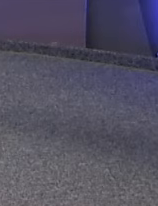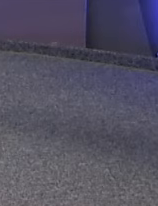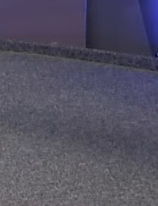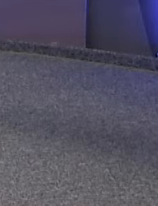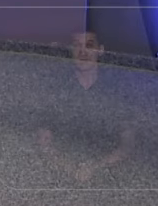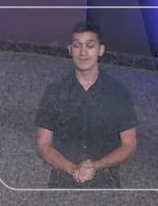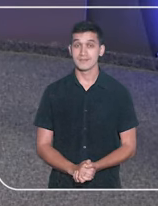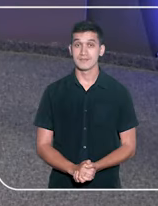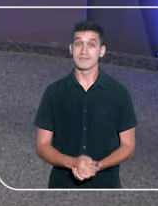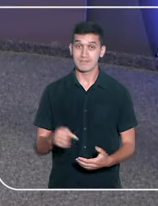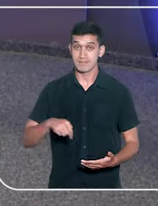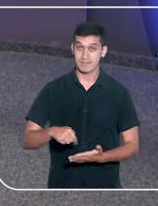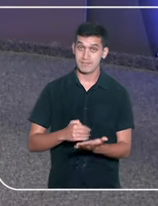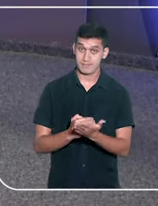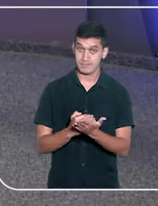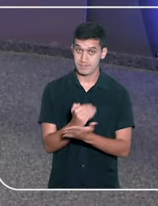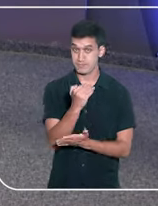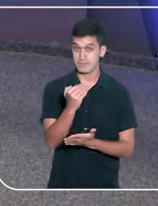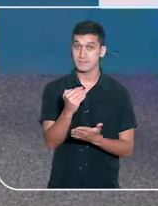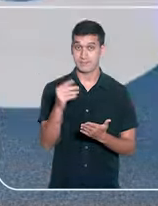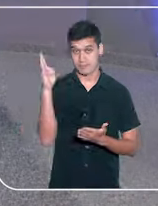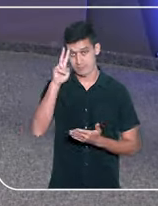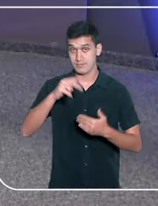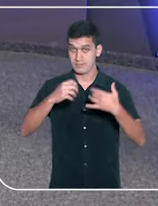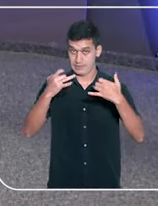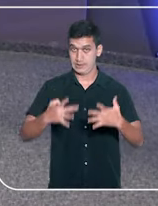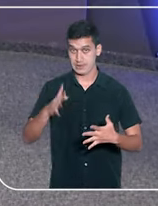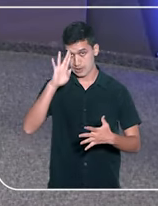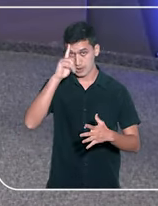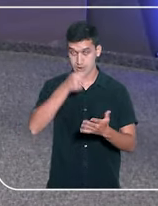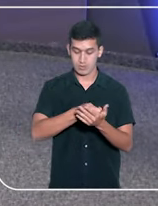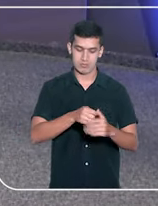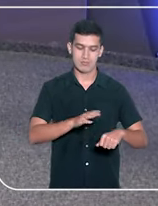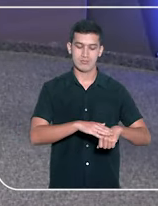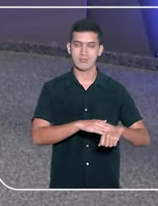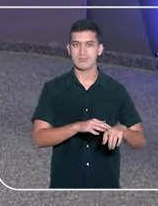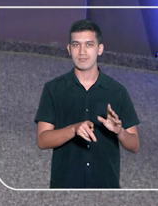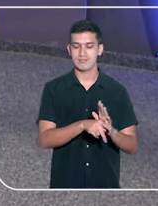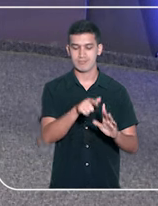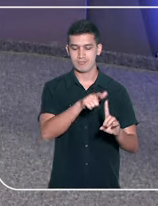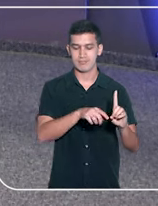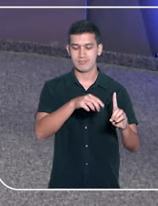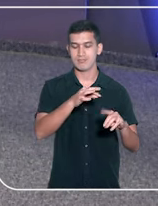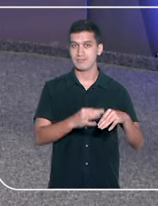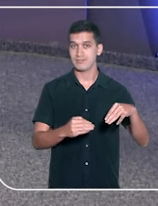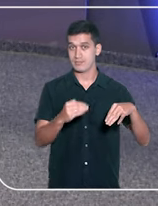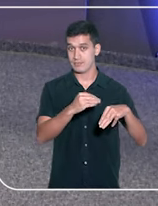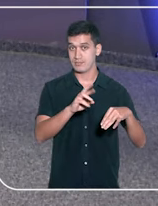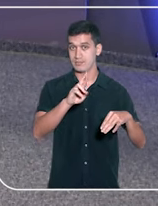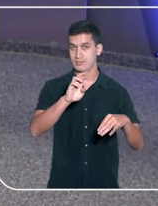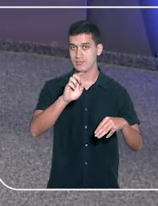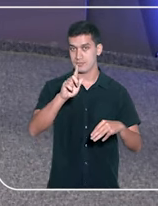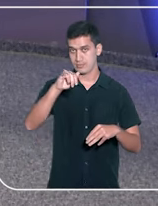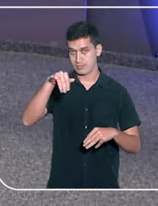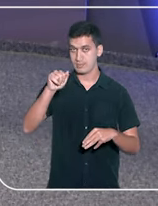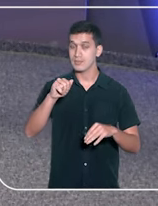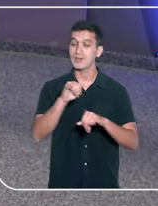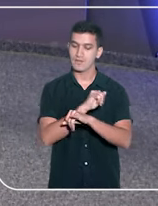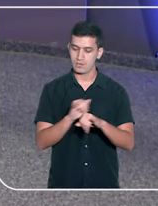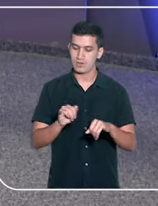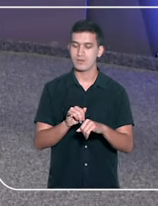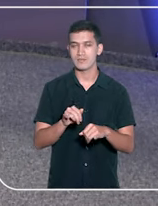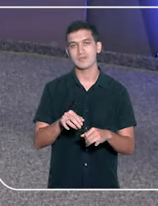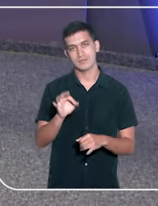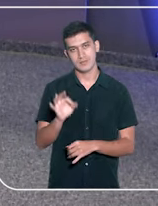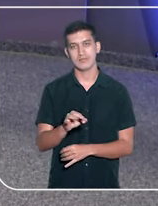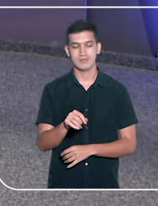agora e a gente começa esta edição destacando a decisão monocrática da ministra Regina Helena Costa que confirmou